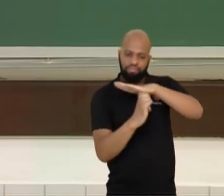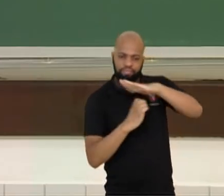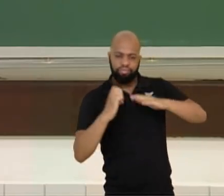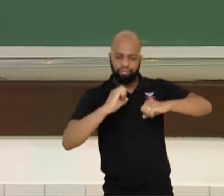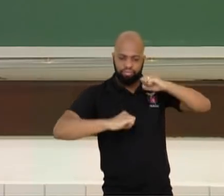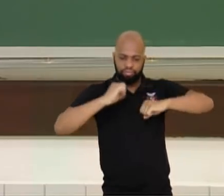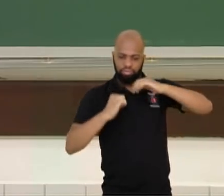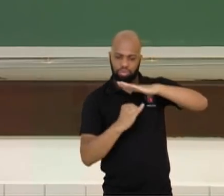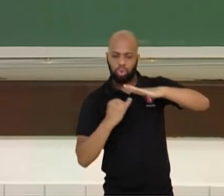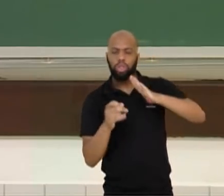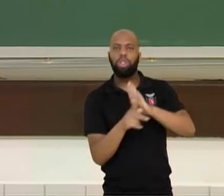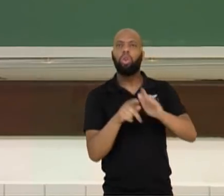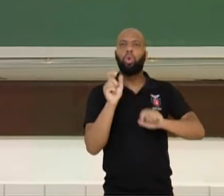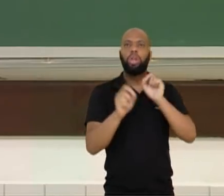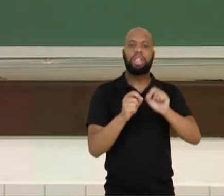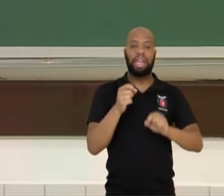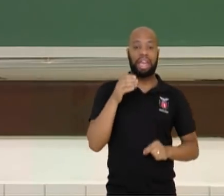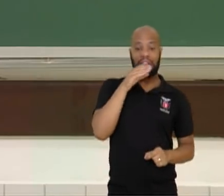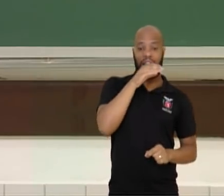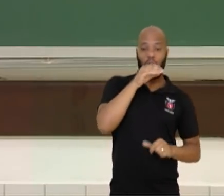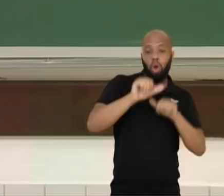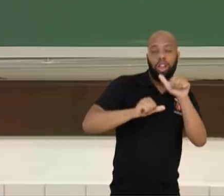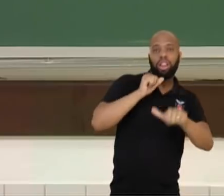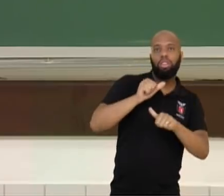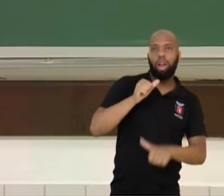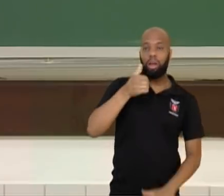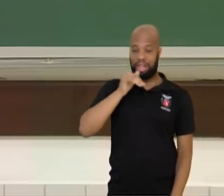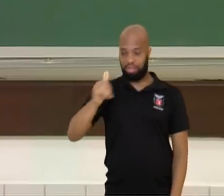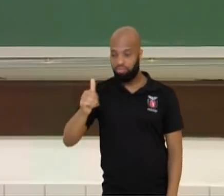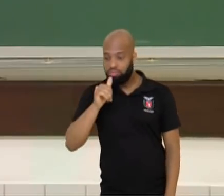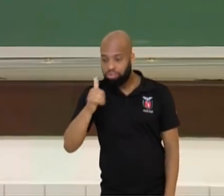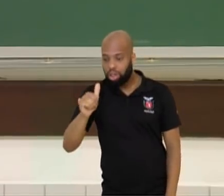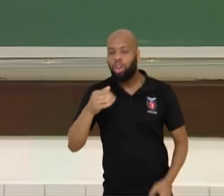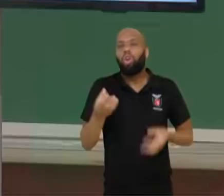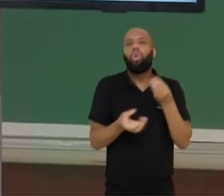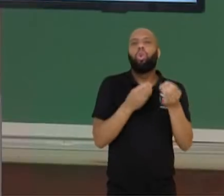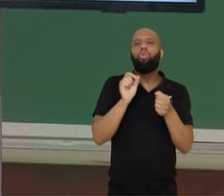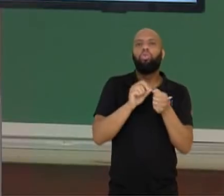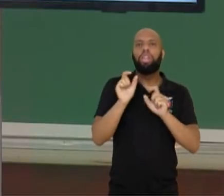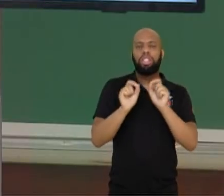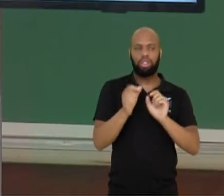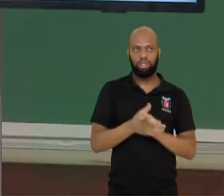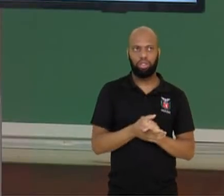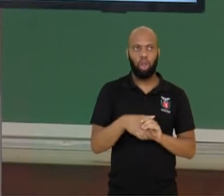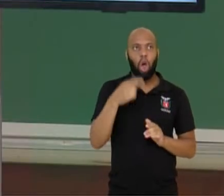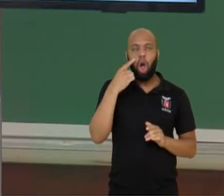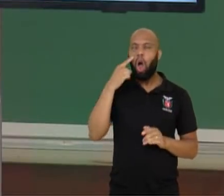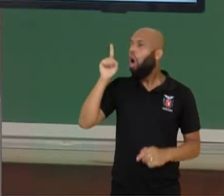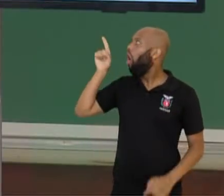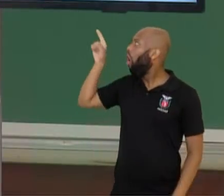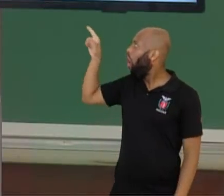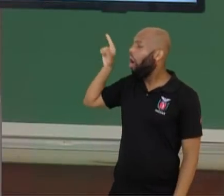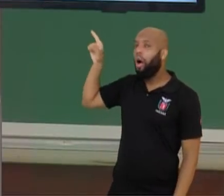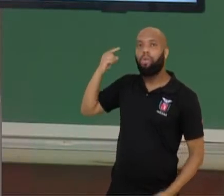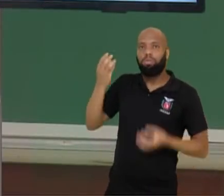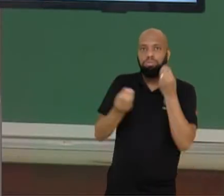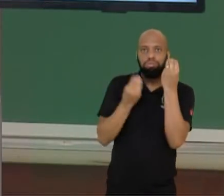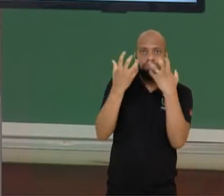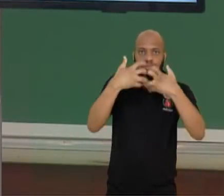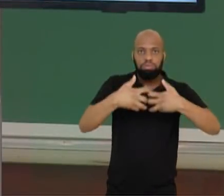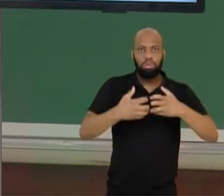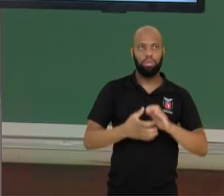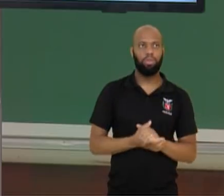termoelétrica, ela vai transformar energia térmica em eletricidade. Como é que ela faz isso? Aqui tem um desenho representando isso, ó. A gente tem